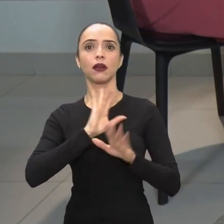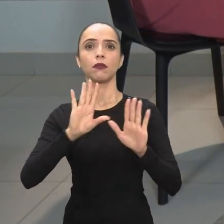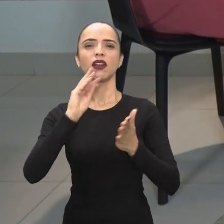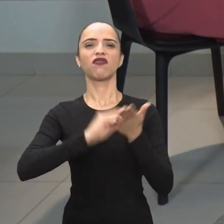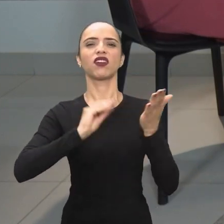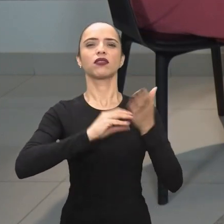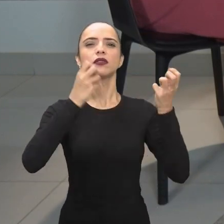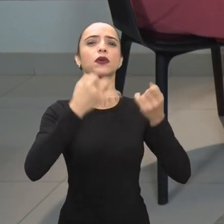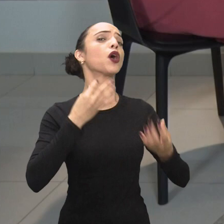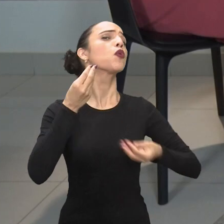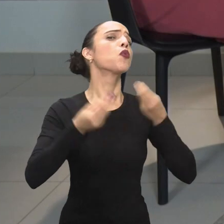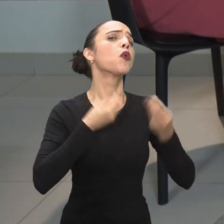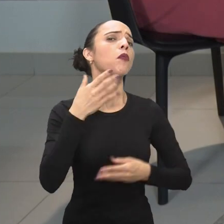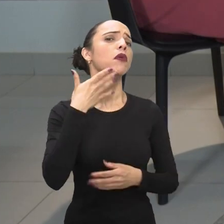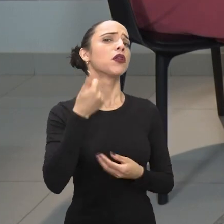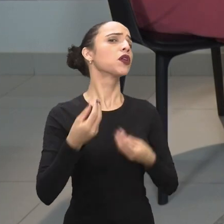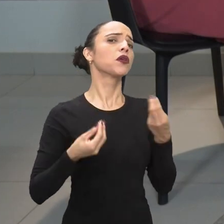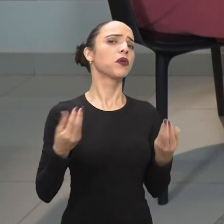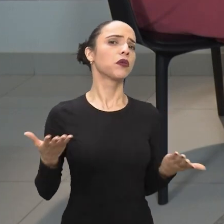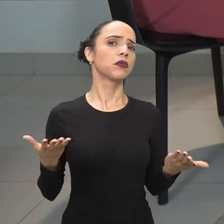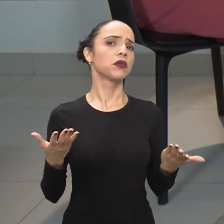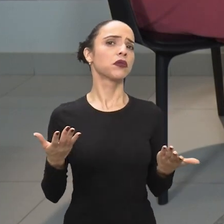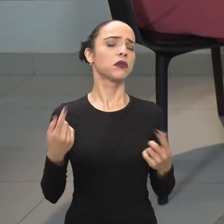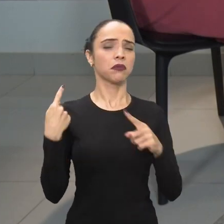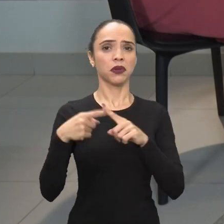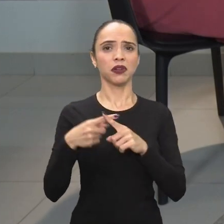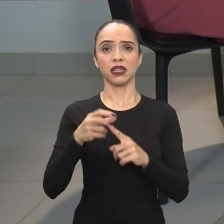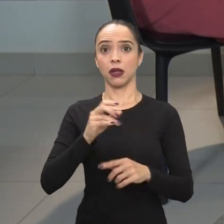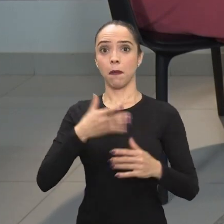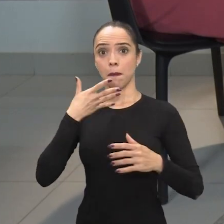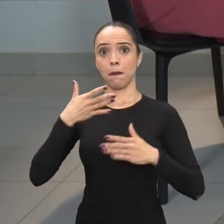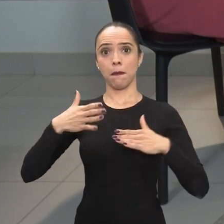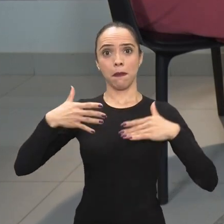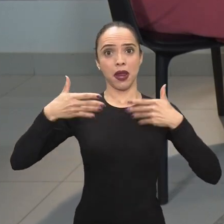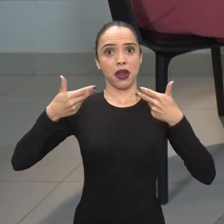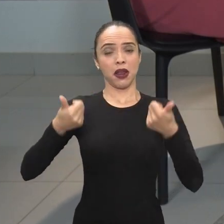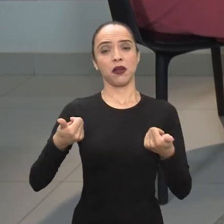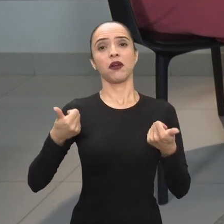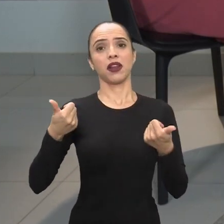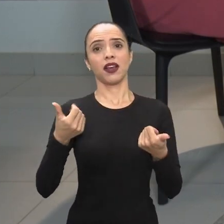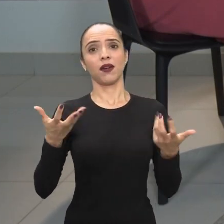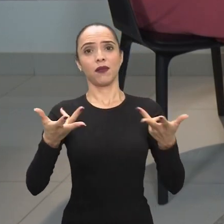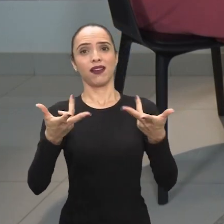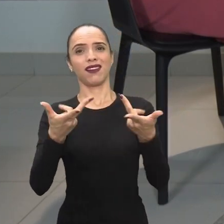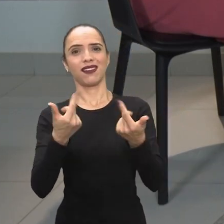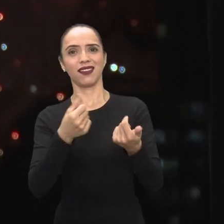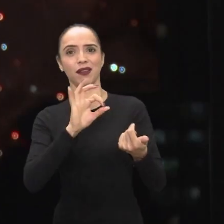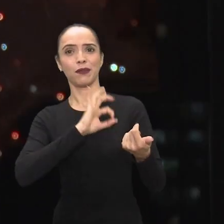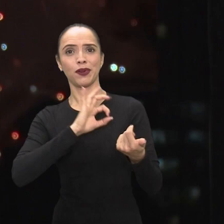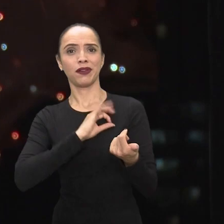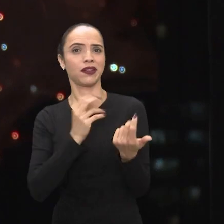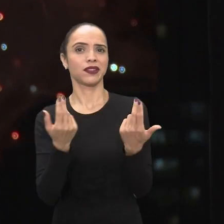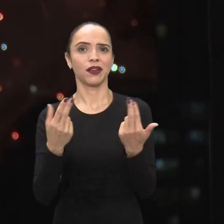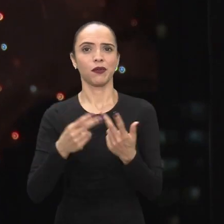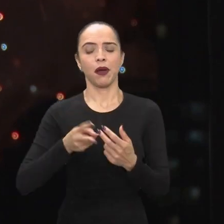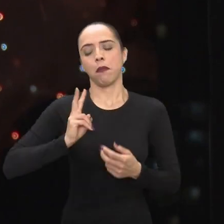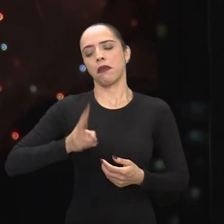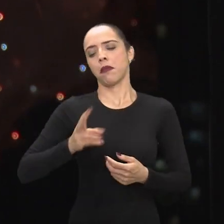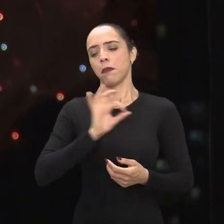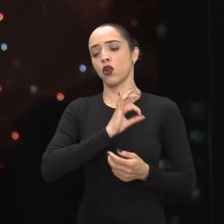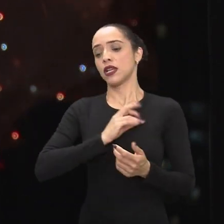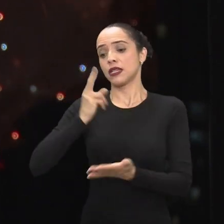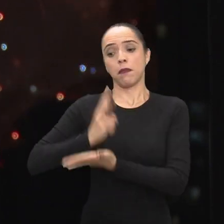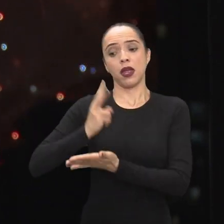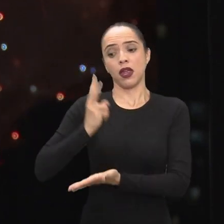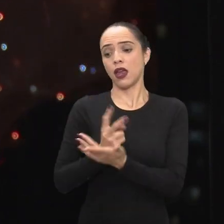não diz como né É como se melhorar a qualidade dessa polícia aí fosse manter essa